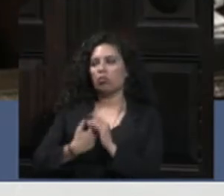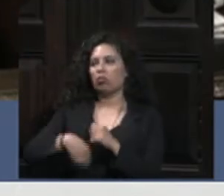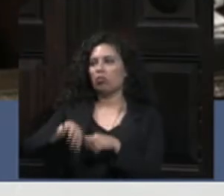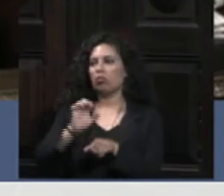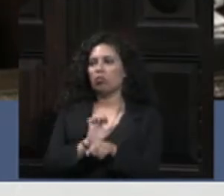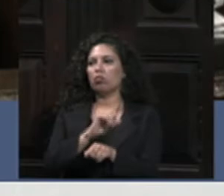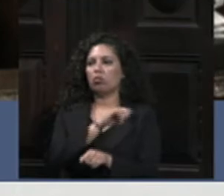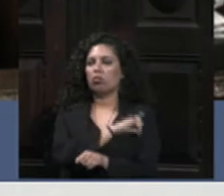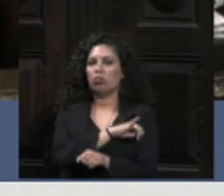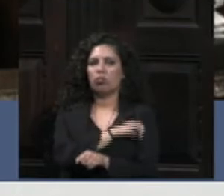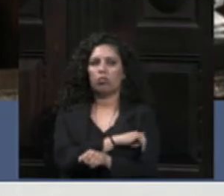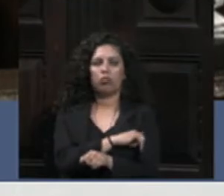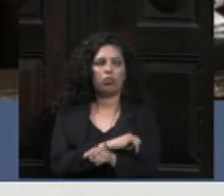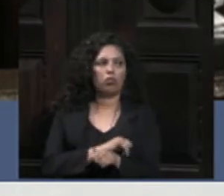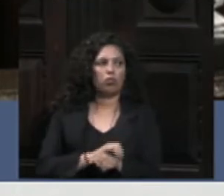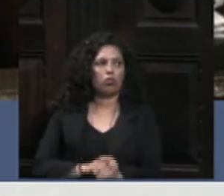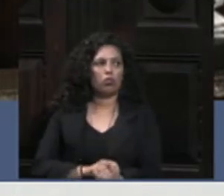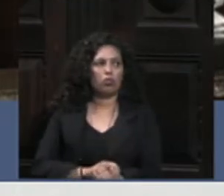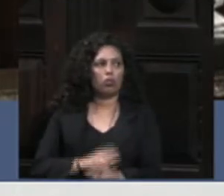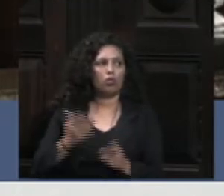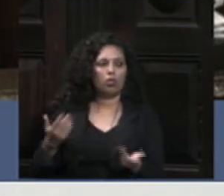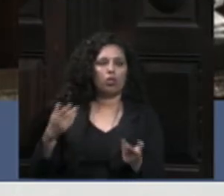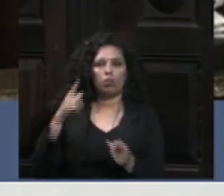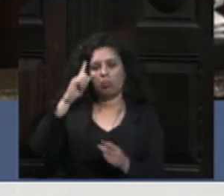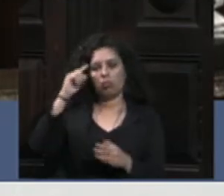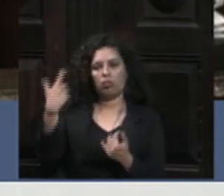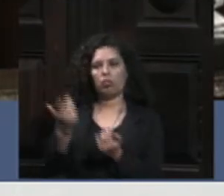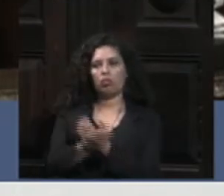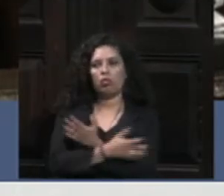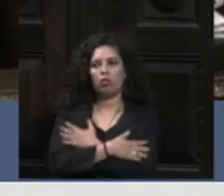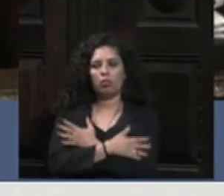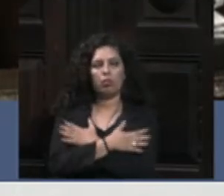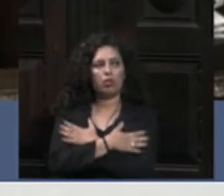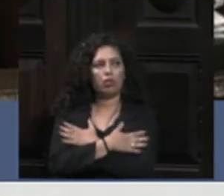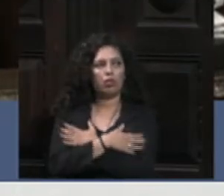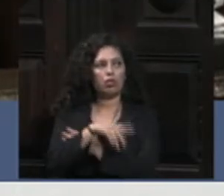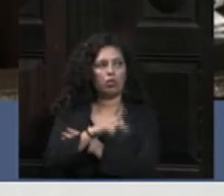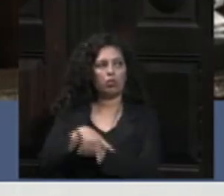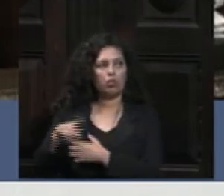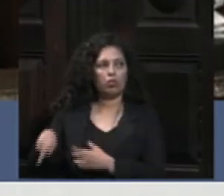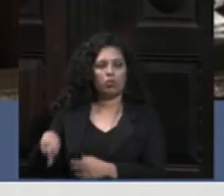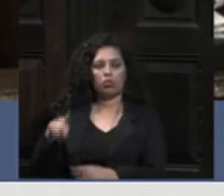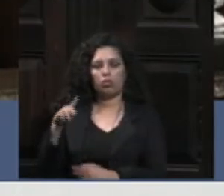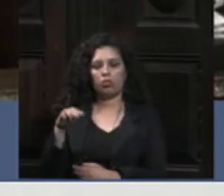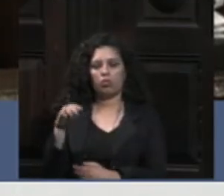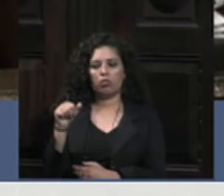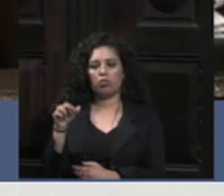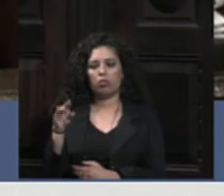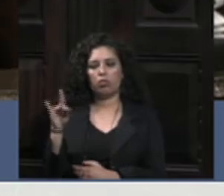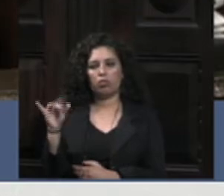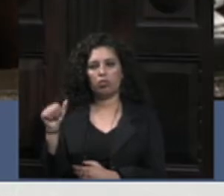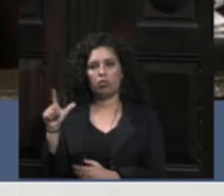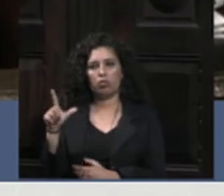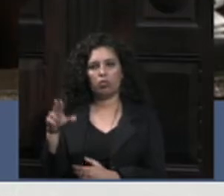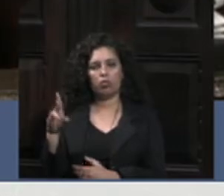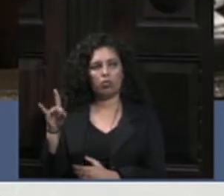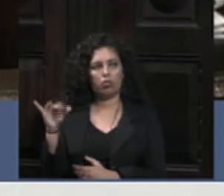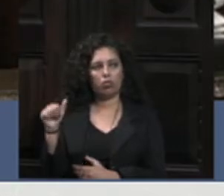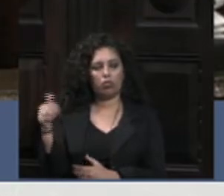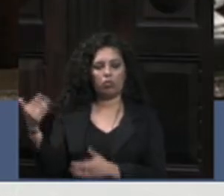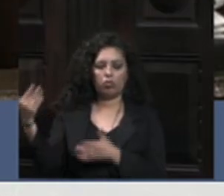fosse praticado. Quero mandar um abraço para a professora Maria Lúcia Fatorelli, que esteve